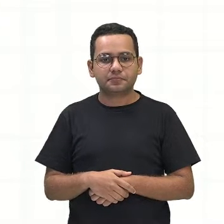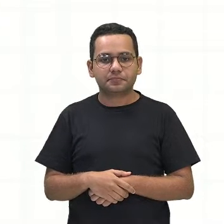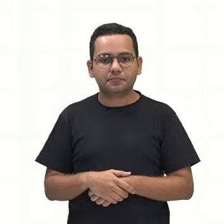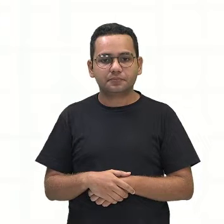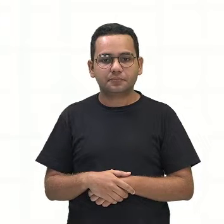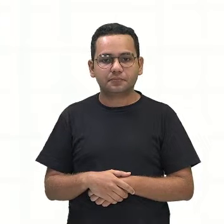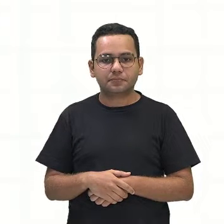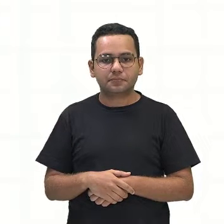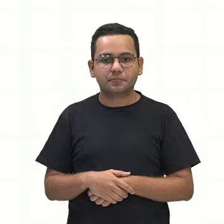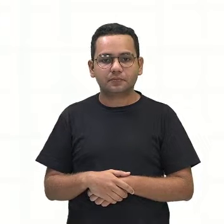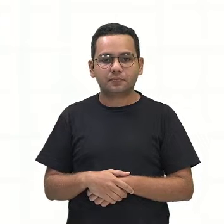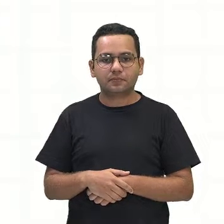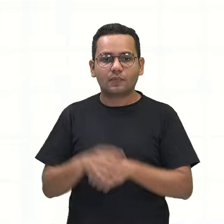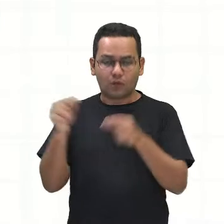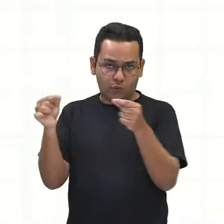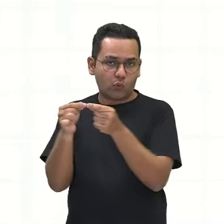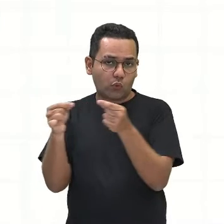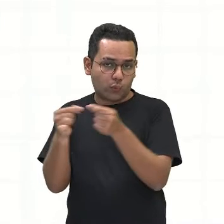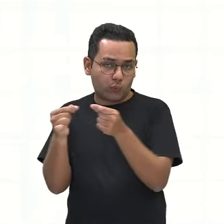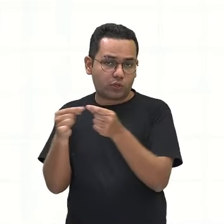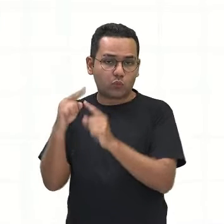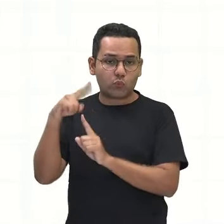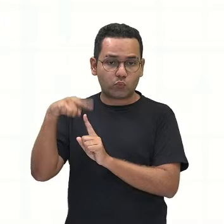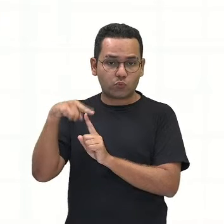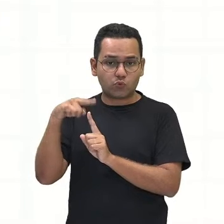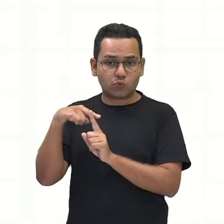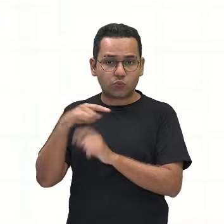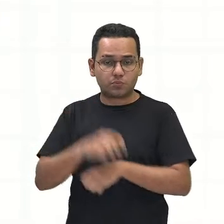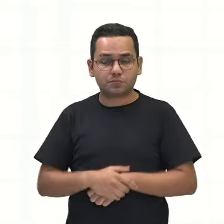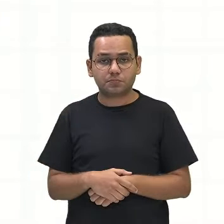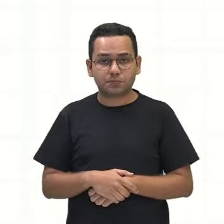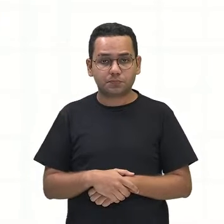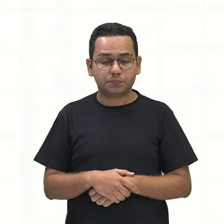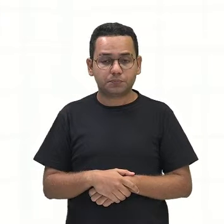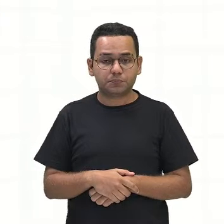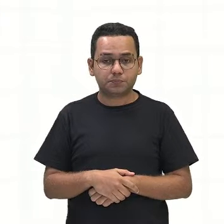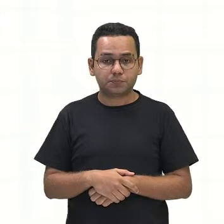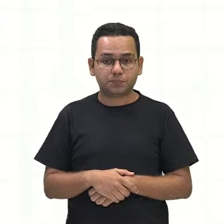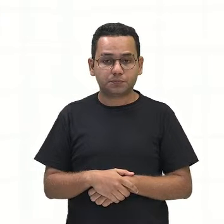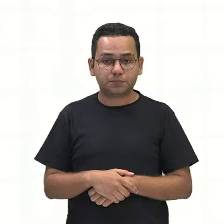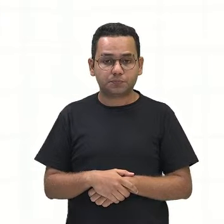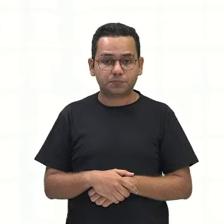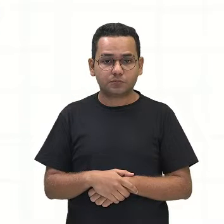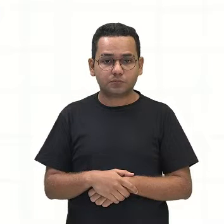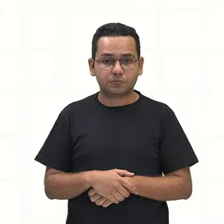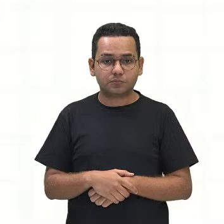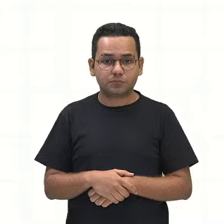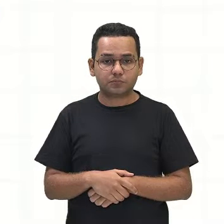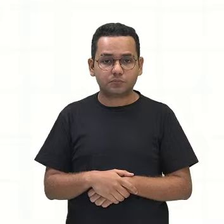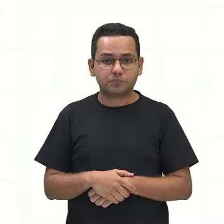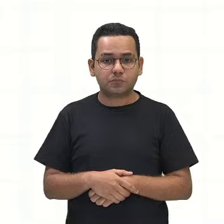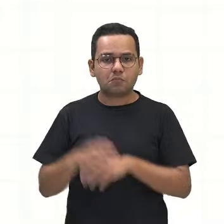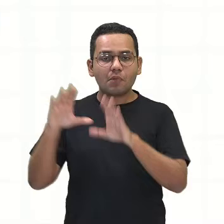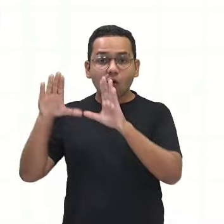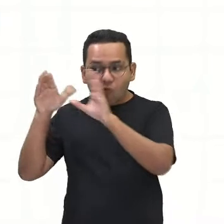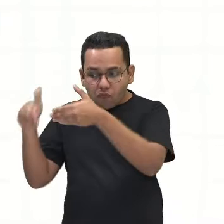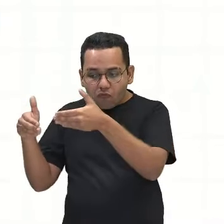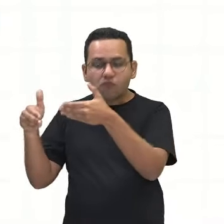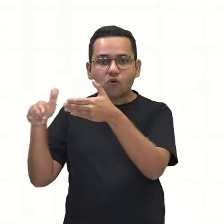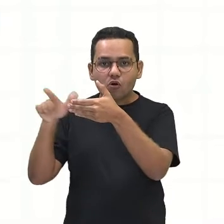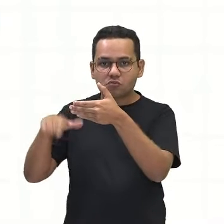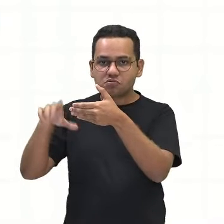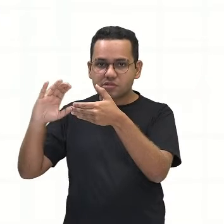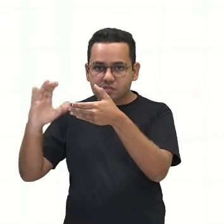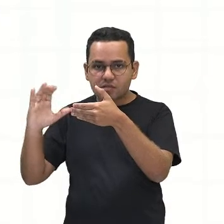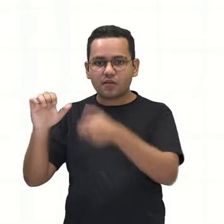está incluído essas plantas, olha só. E o epíteto específico, angustifolia, e